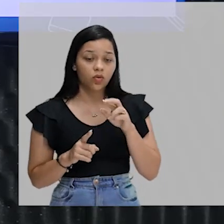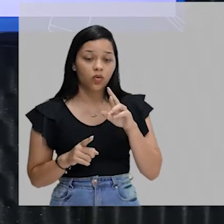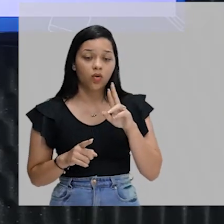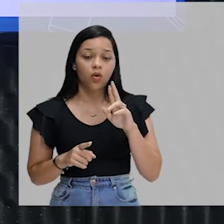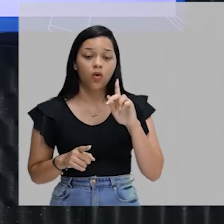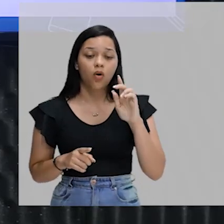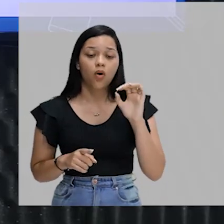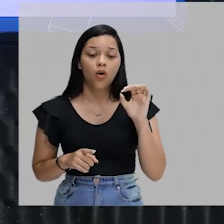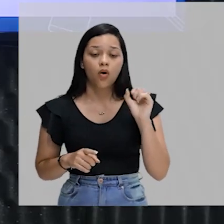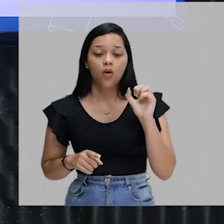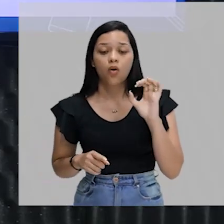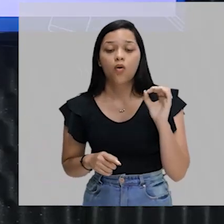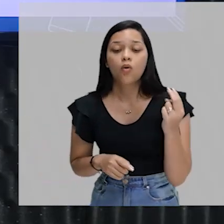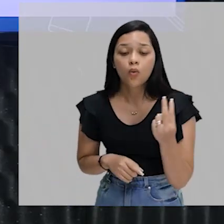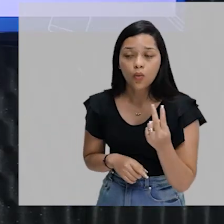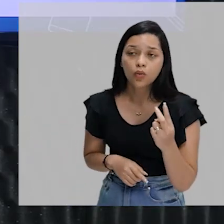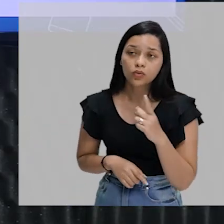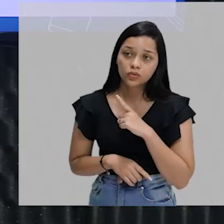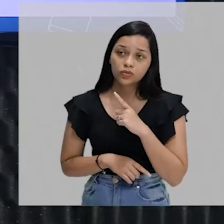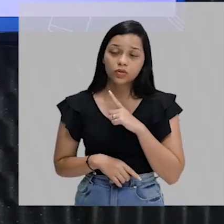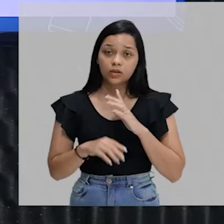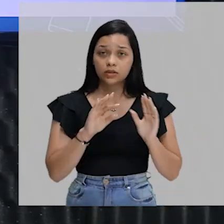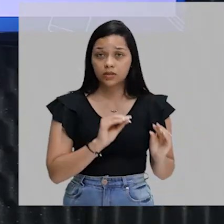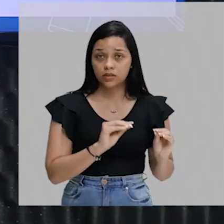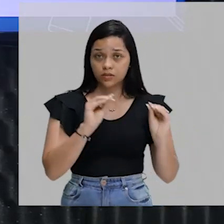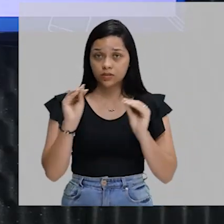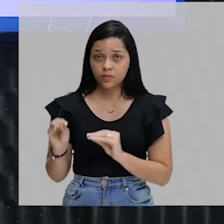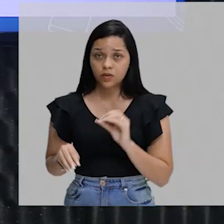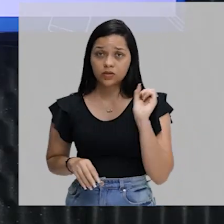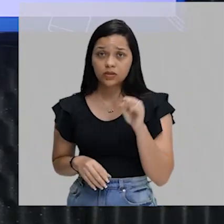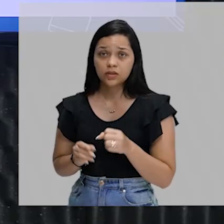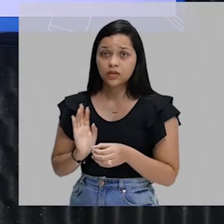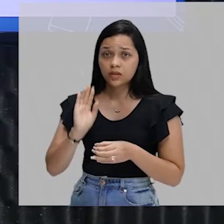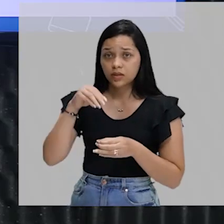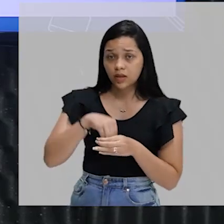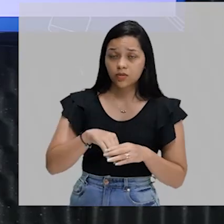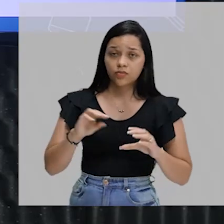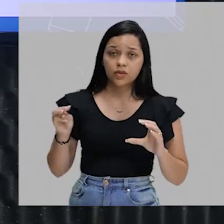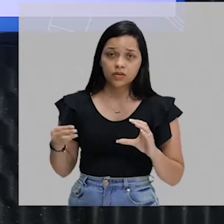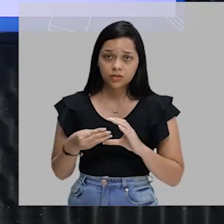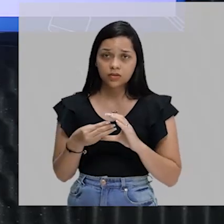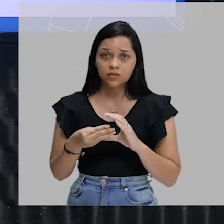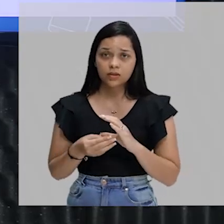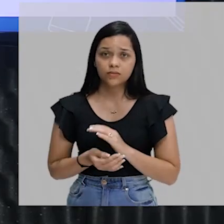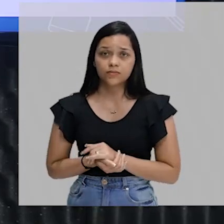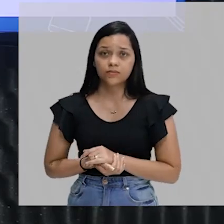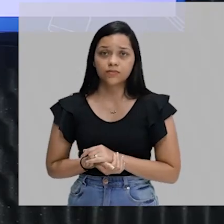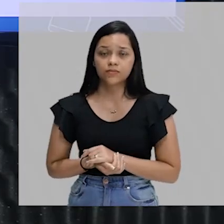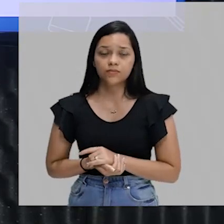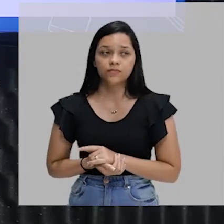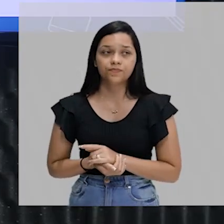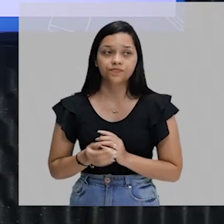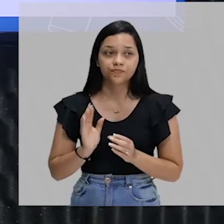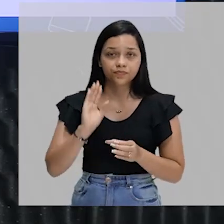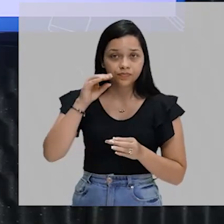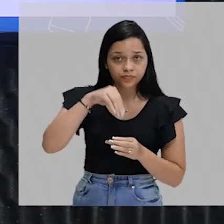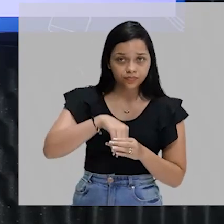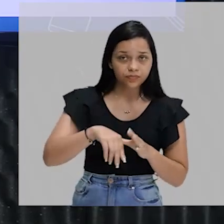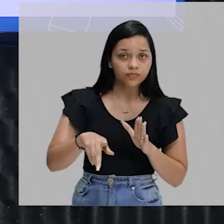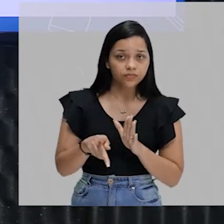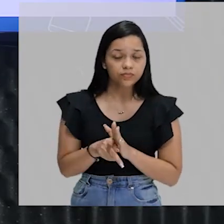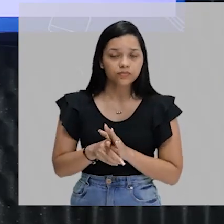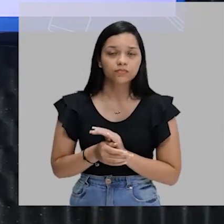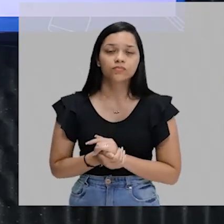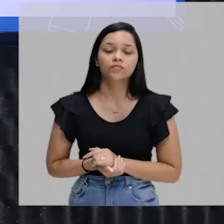rugoso. Ambos promovem transporte dentro da célula, tá? Transporte de substâncias dentro da